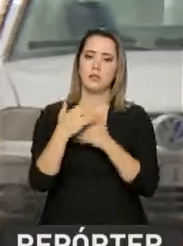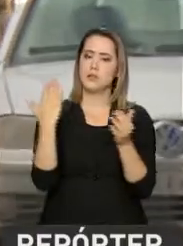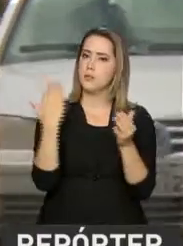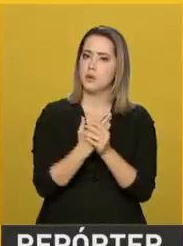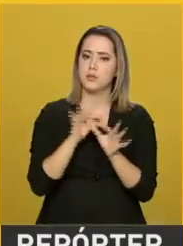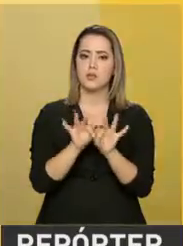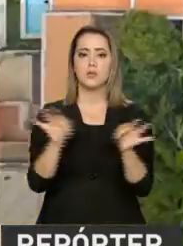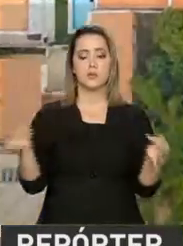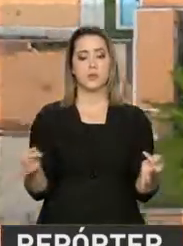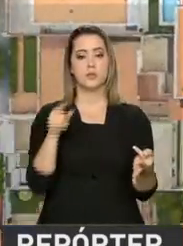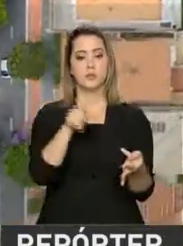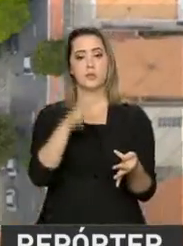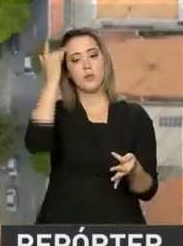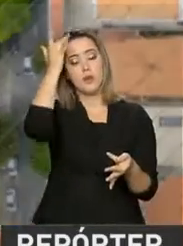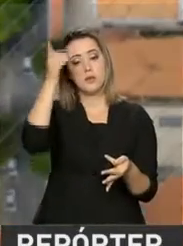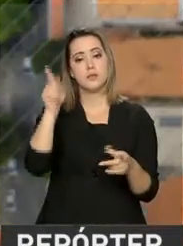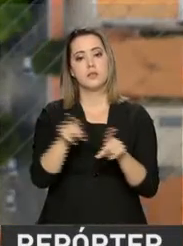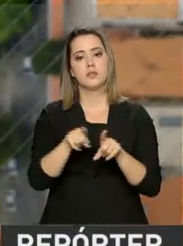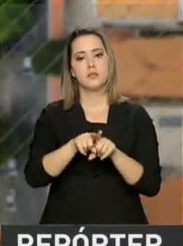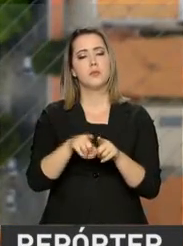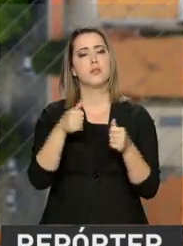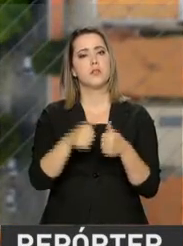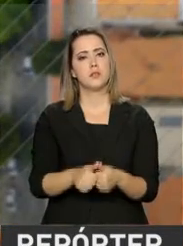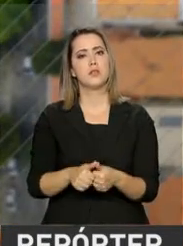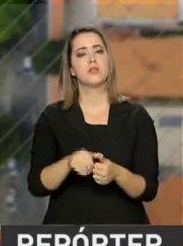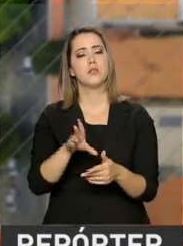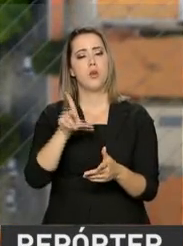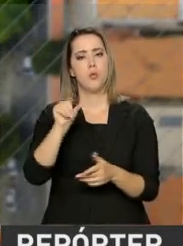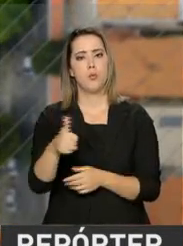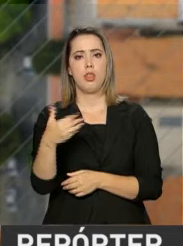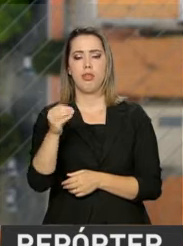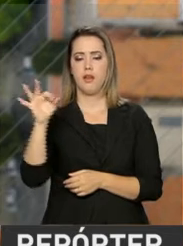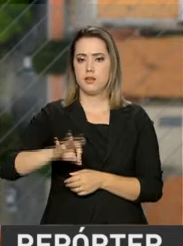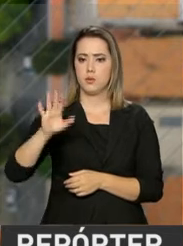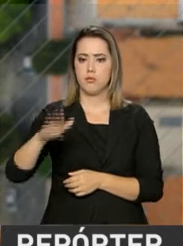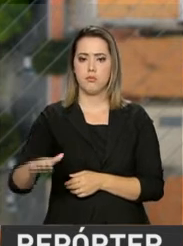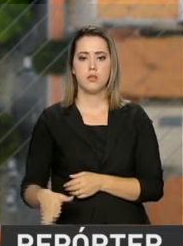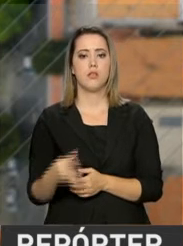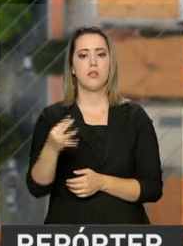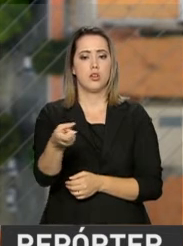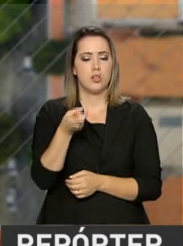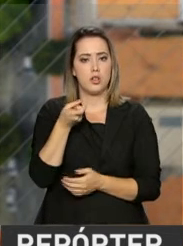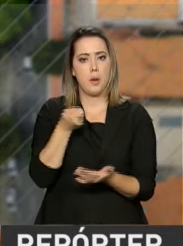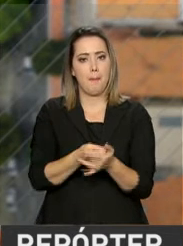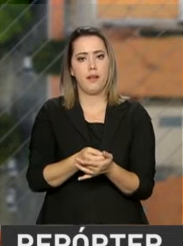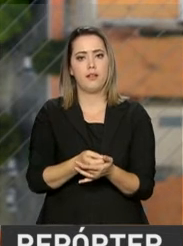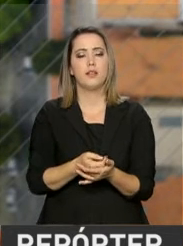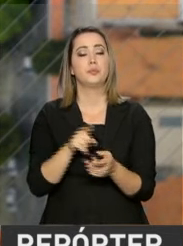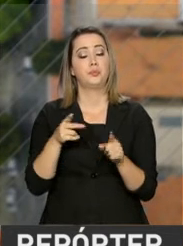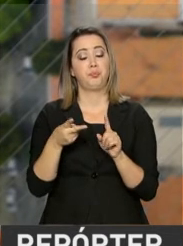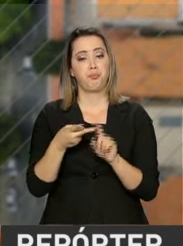simplificado entre as facilidades também estão o desconto de 10% no pagamento à vista de taxas pagas no mesmo exercício